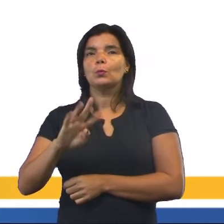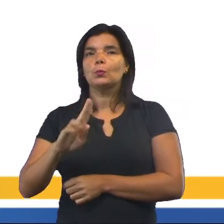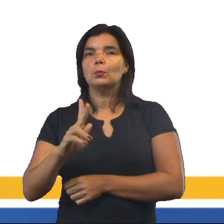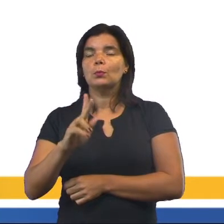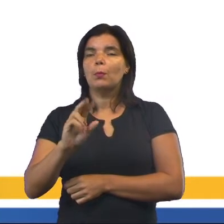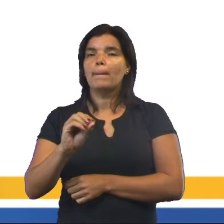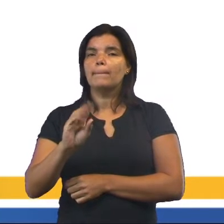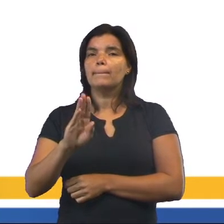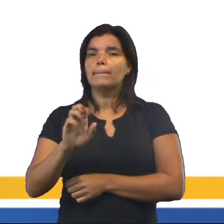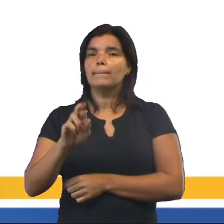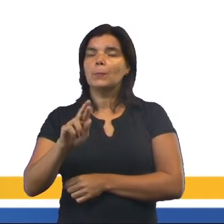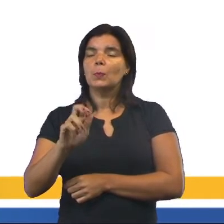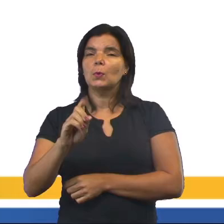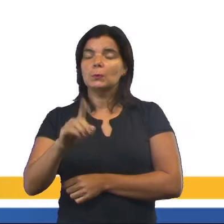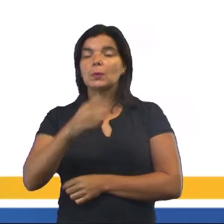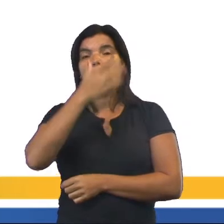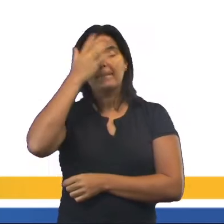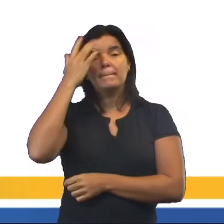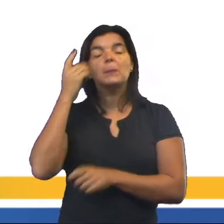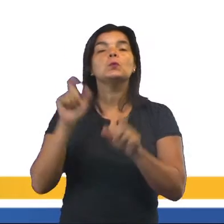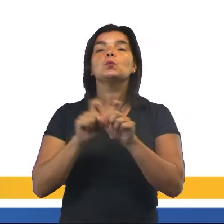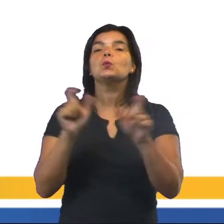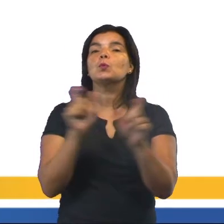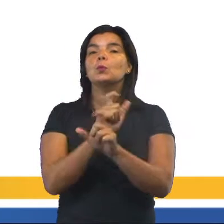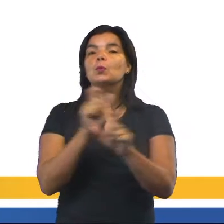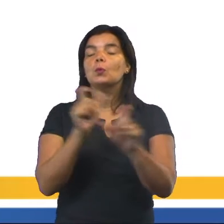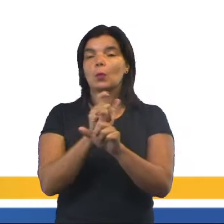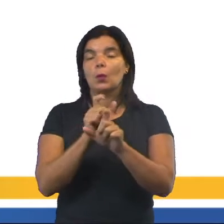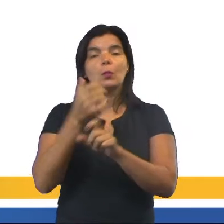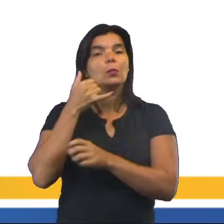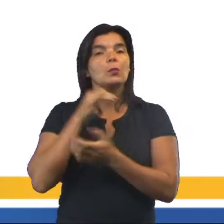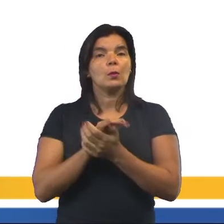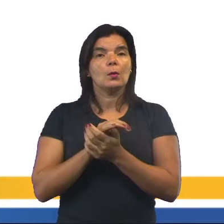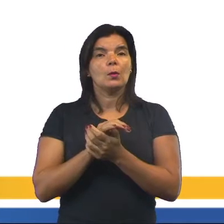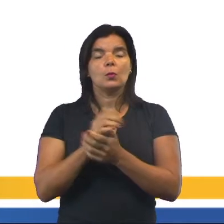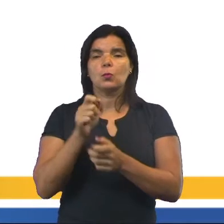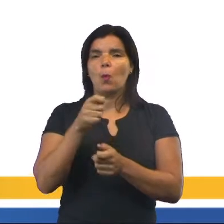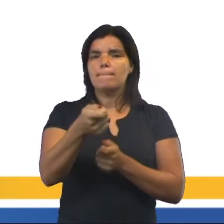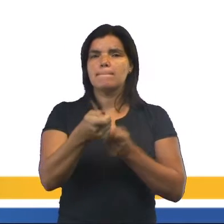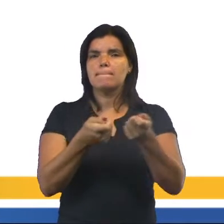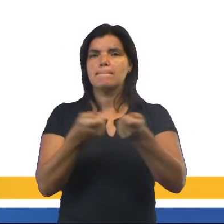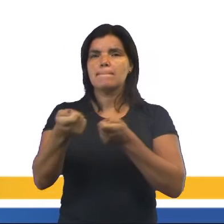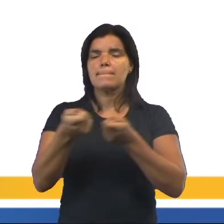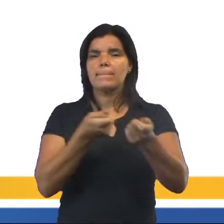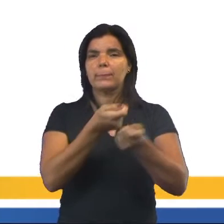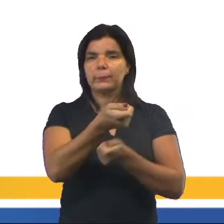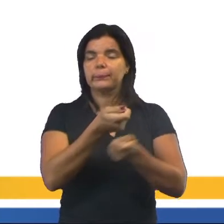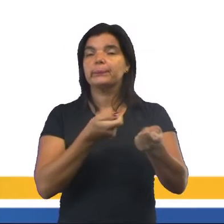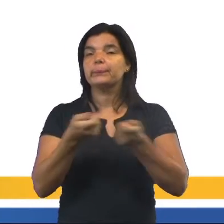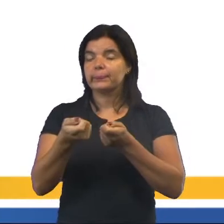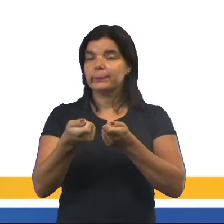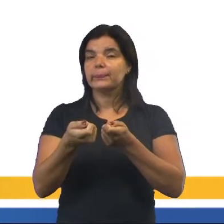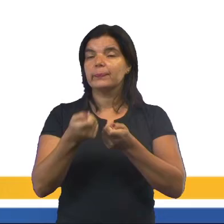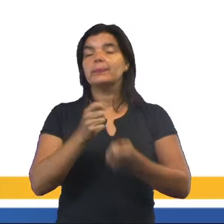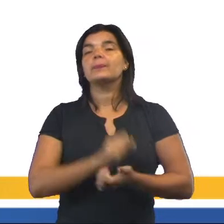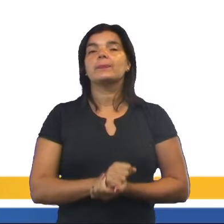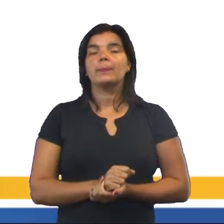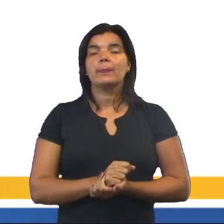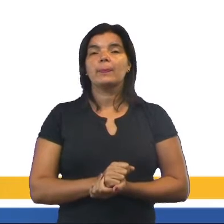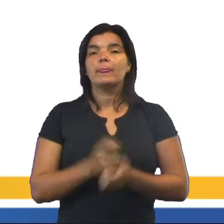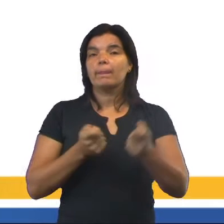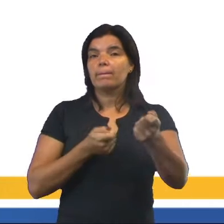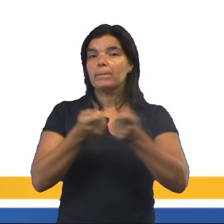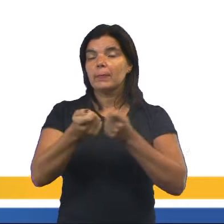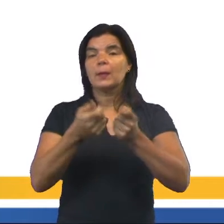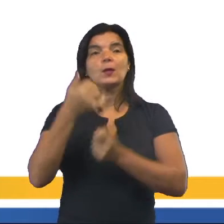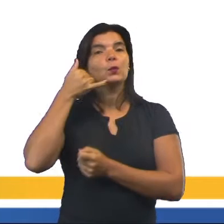operator, que é a pessoa que trocava a linha, um operador ou uma operadora que fazia a